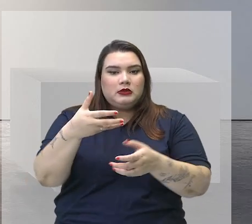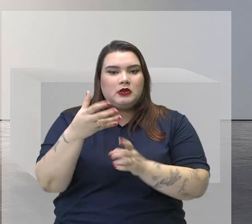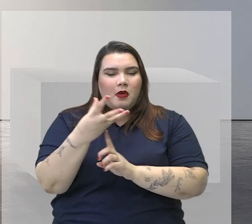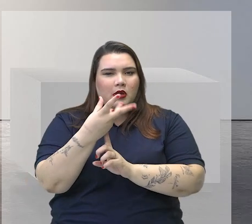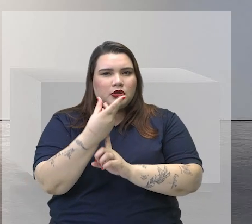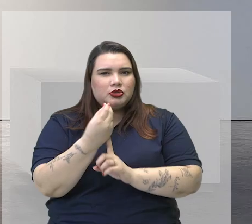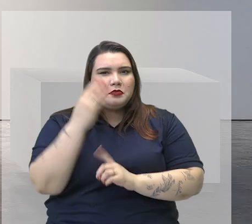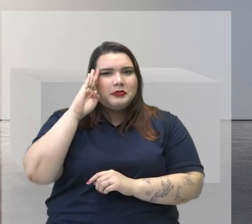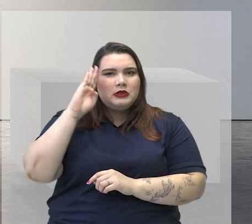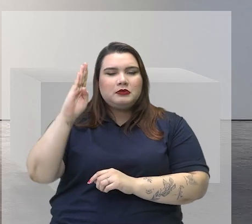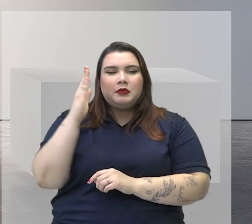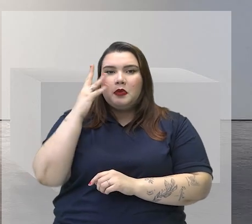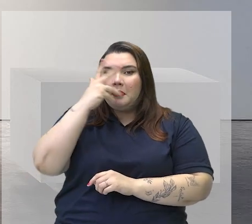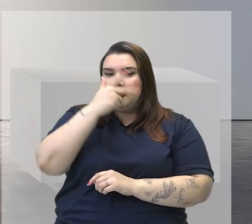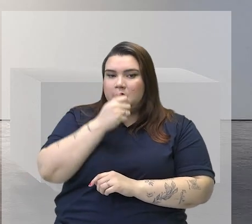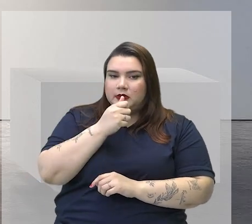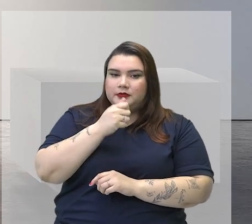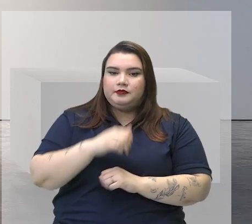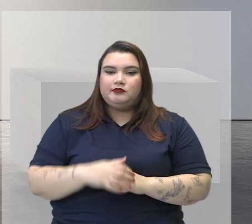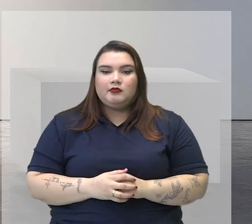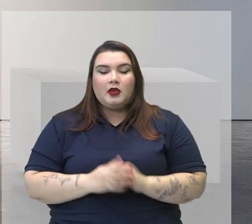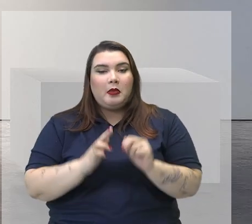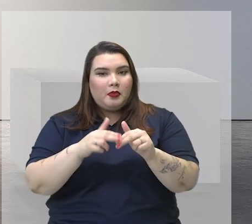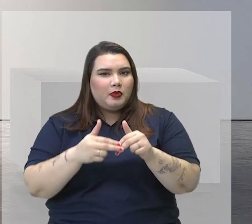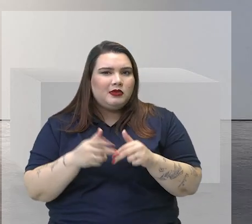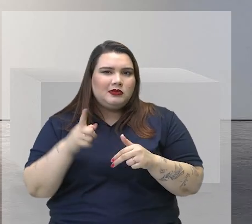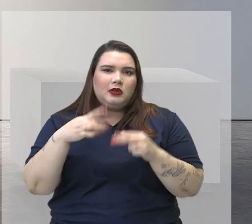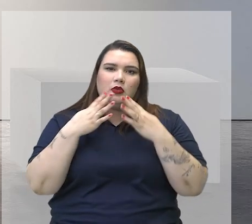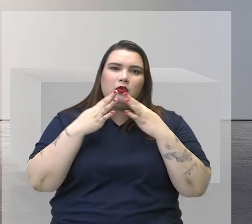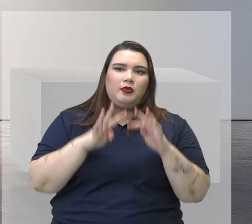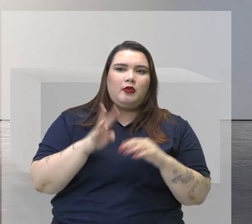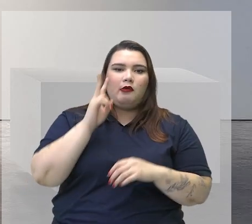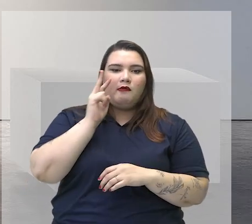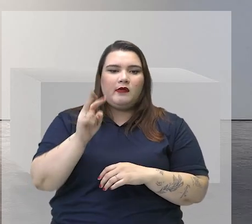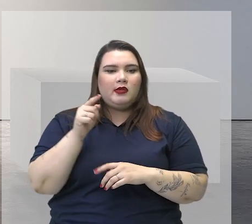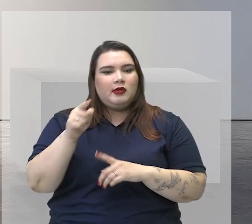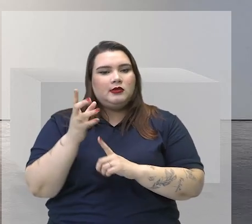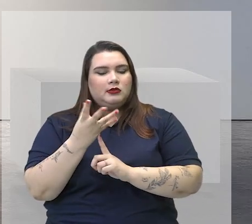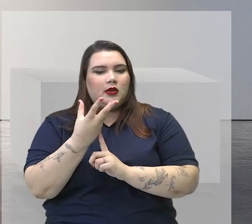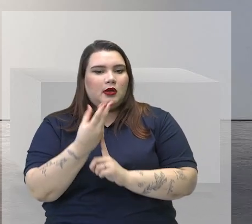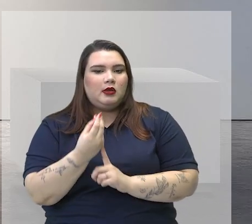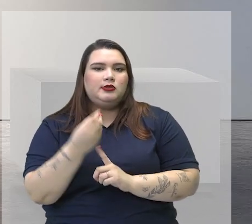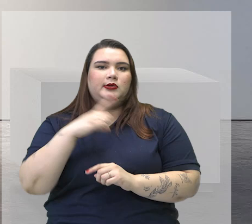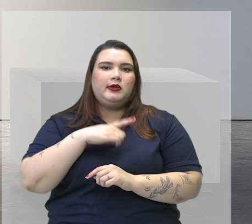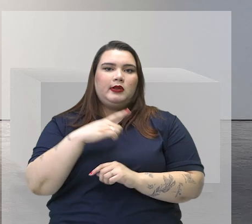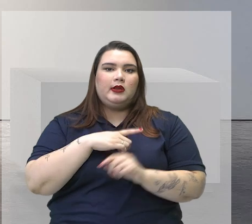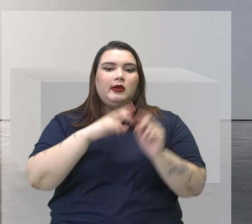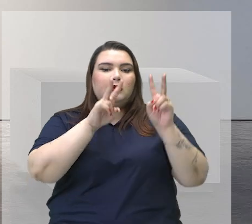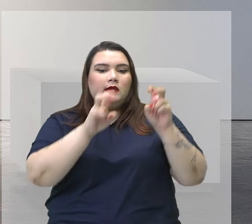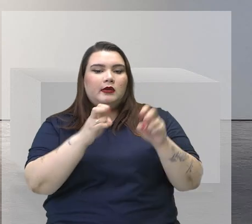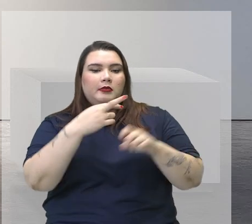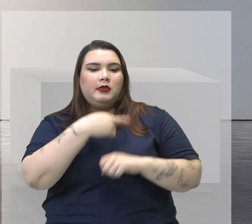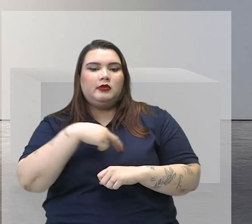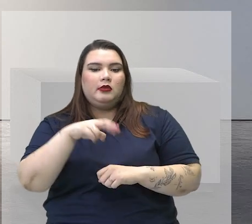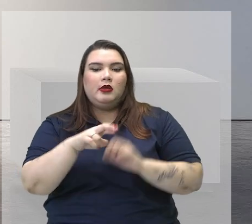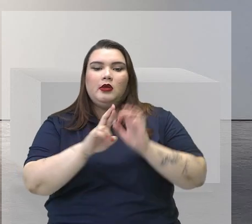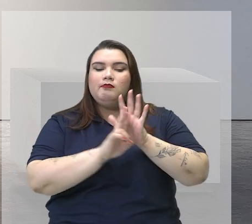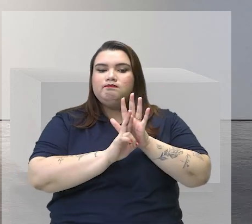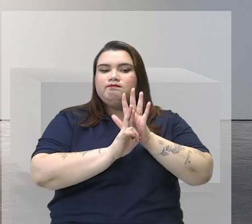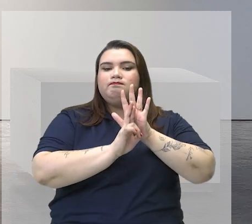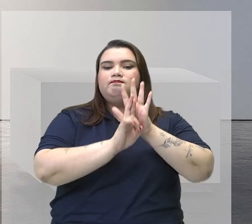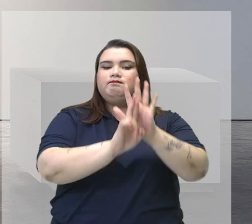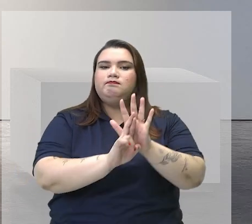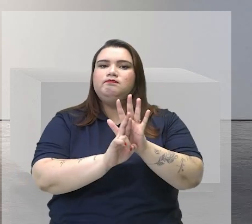grande impacto e beleza. Por isso é comum ver nas obras barrocas temas religiosos representados